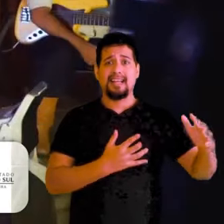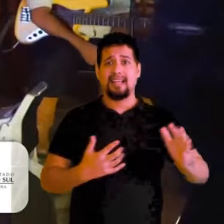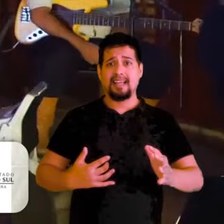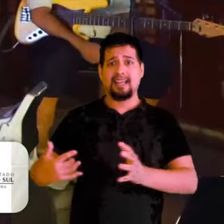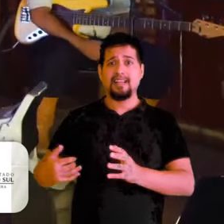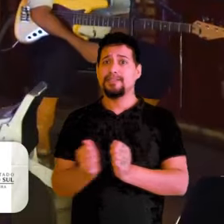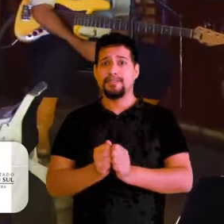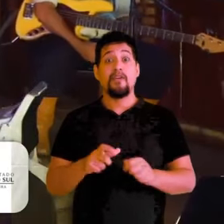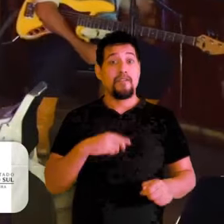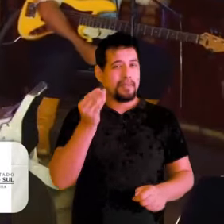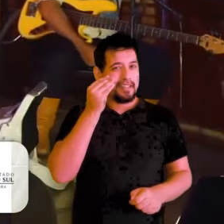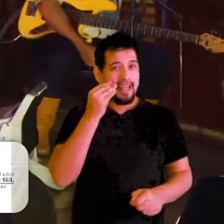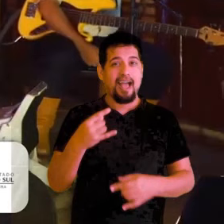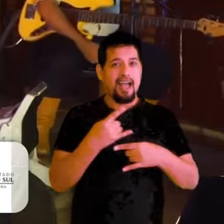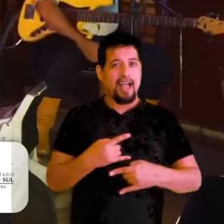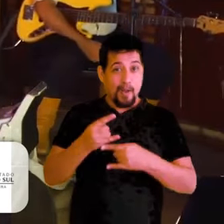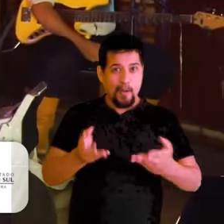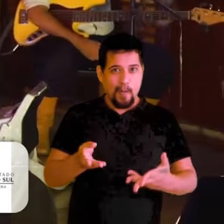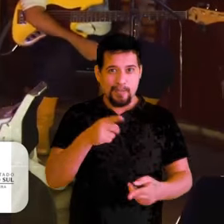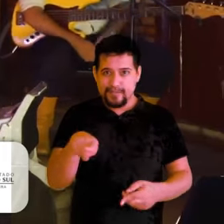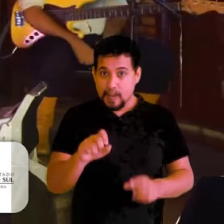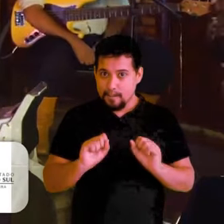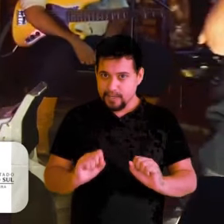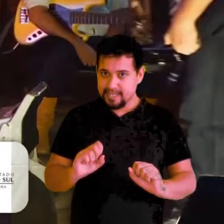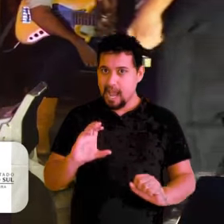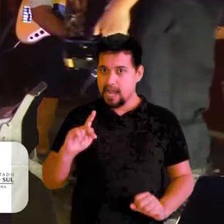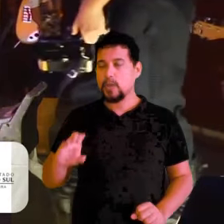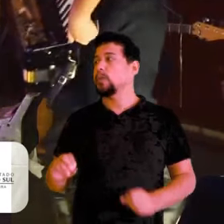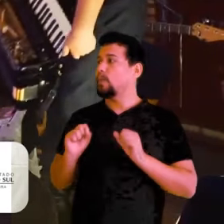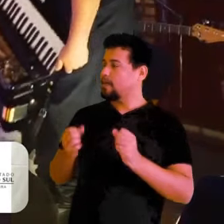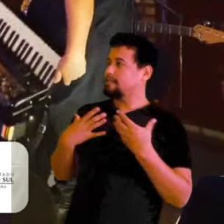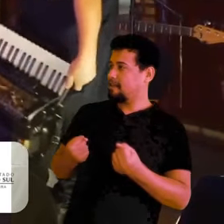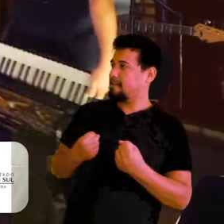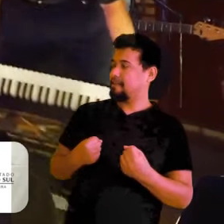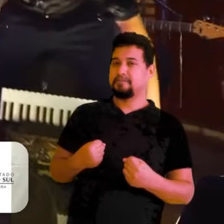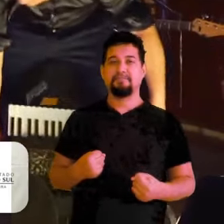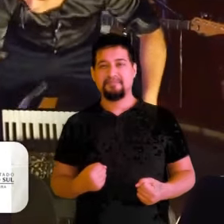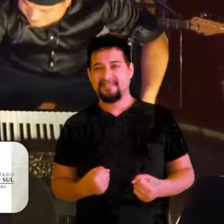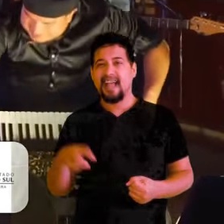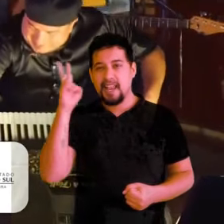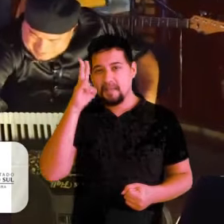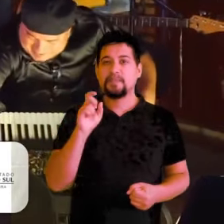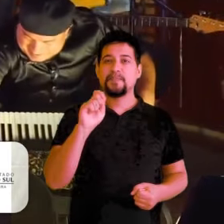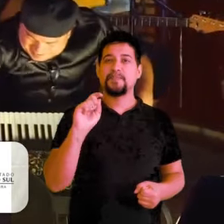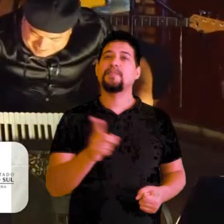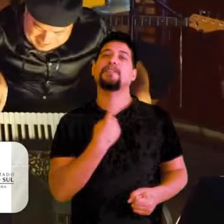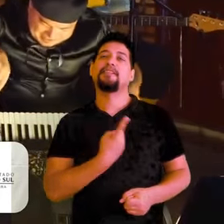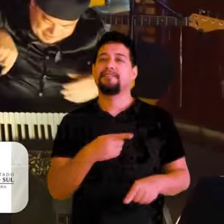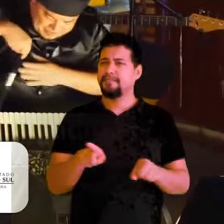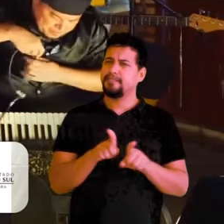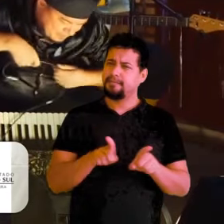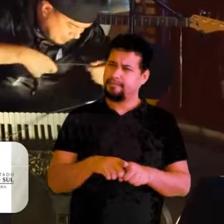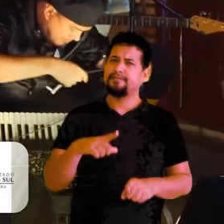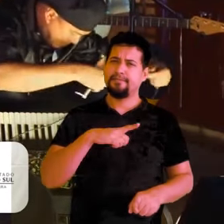mas vamos ver o que sai. Vamos ensaiar ao vivo para vocês. Já. Pode ser, Canhoto. Show. Lembrando, pessoal,